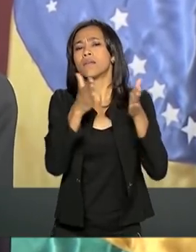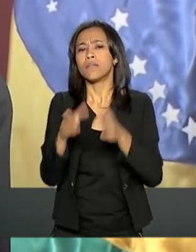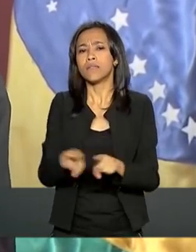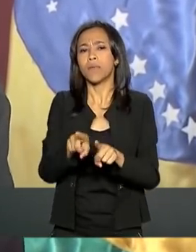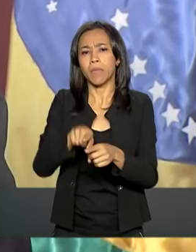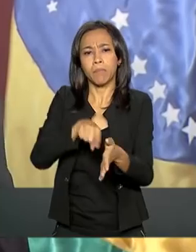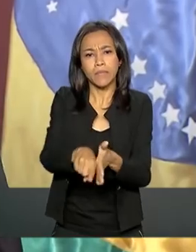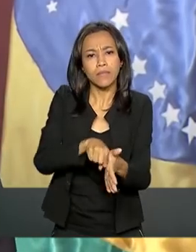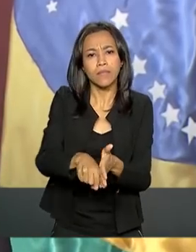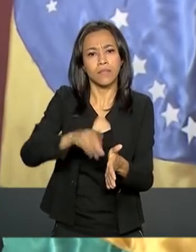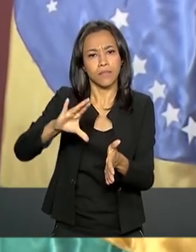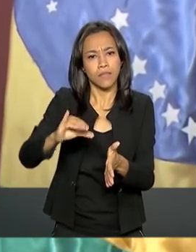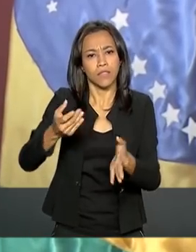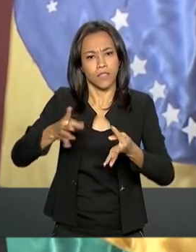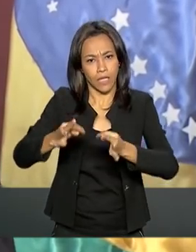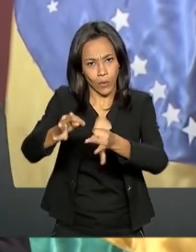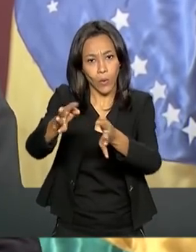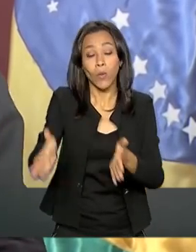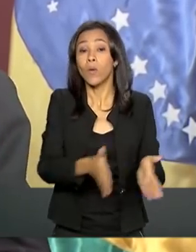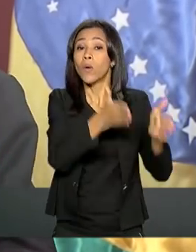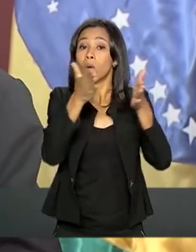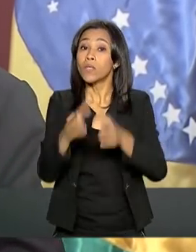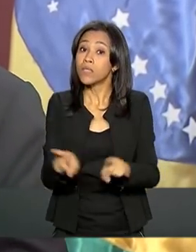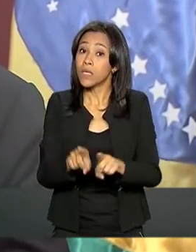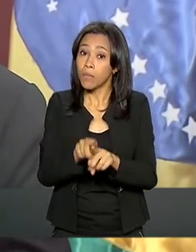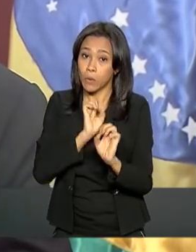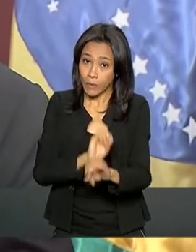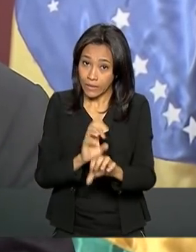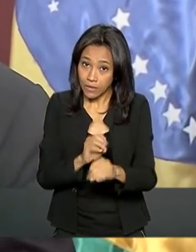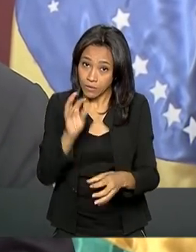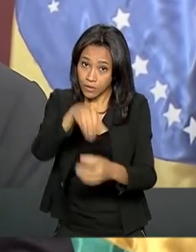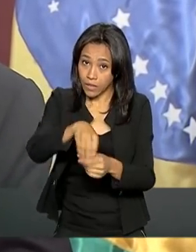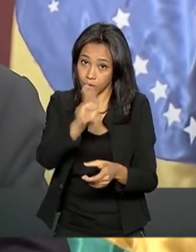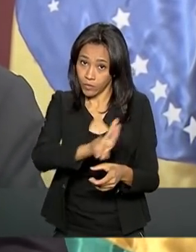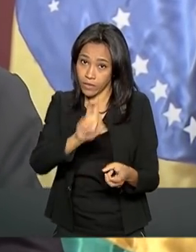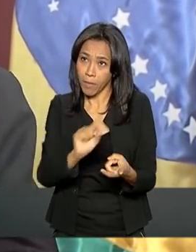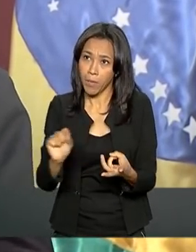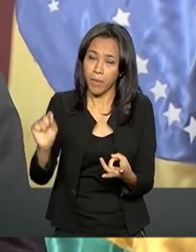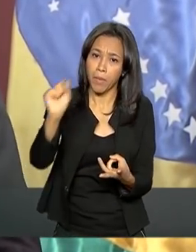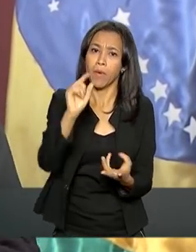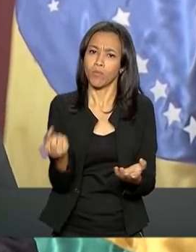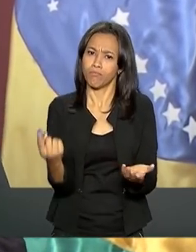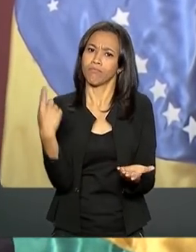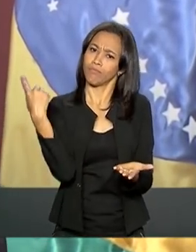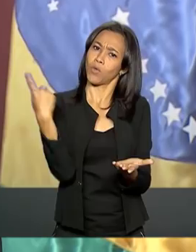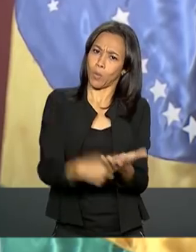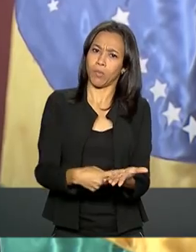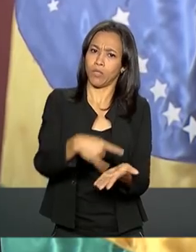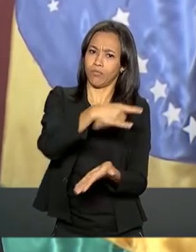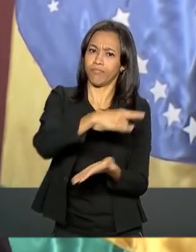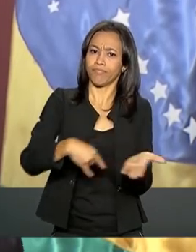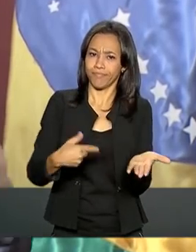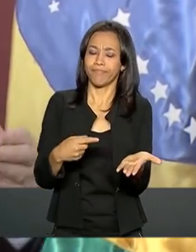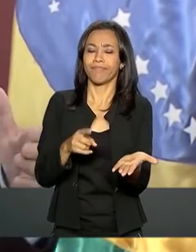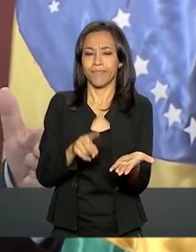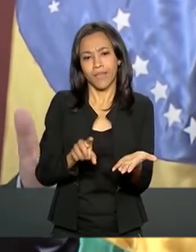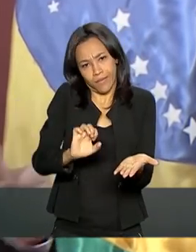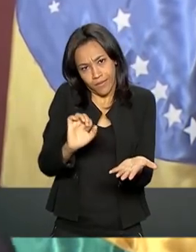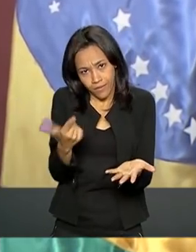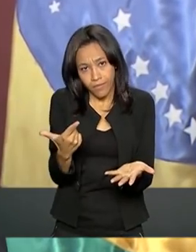e tecnológico, no mundo da educação e da academia, em acordos provisórios e, logicamente,